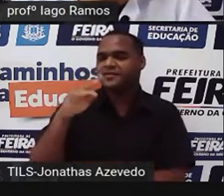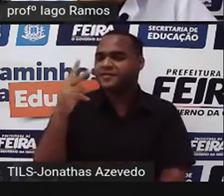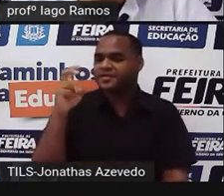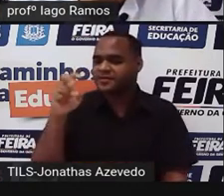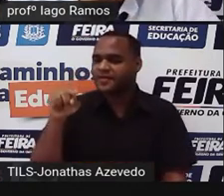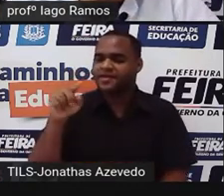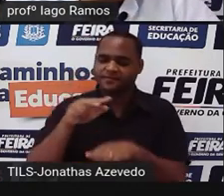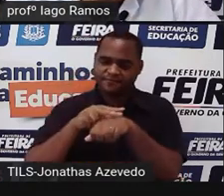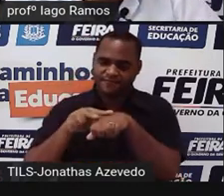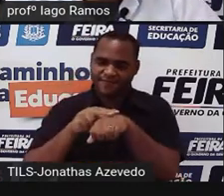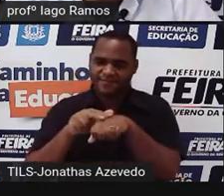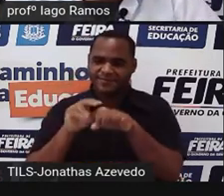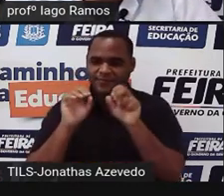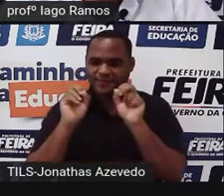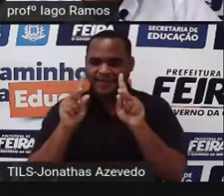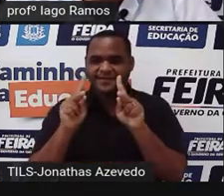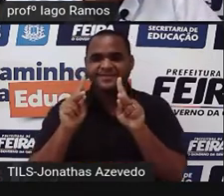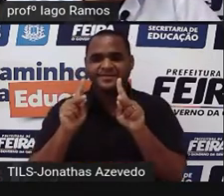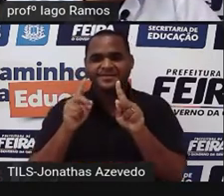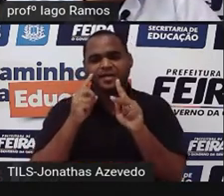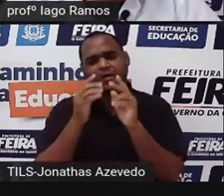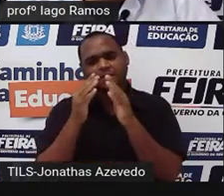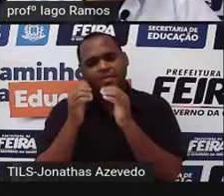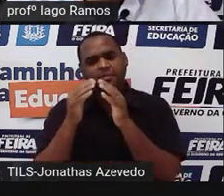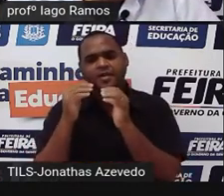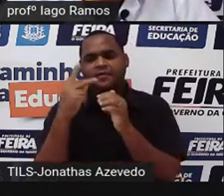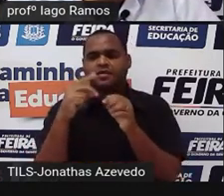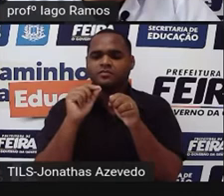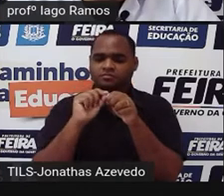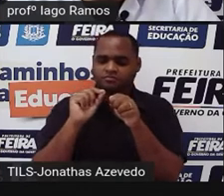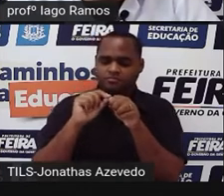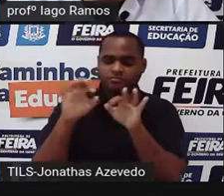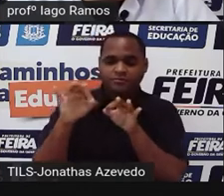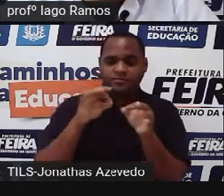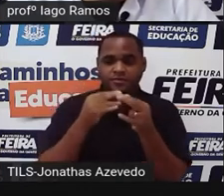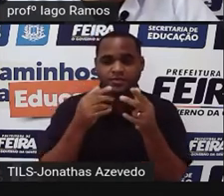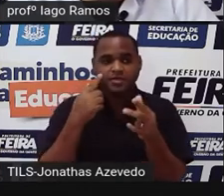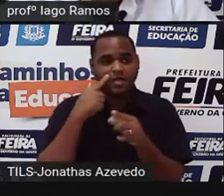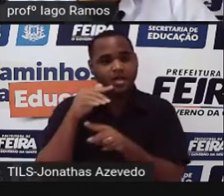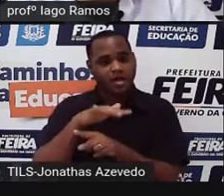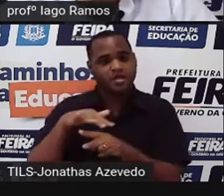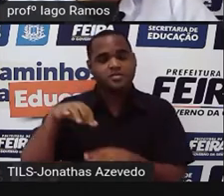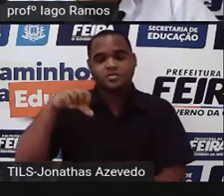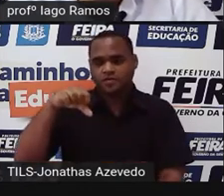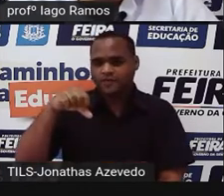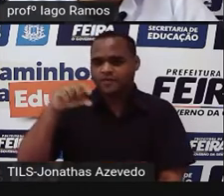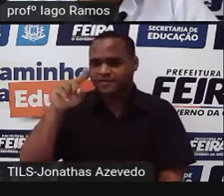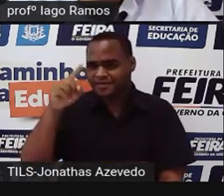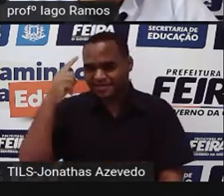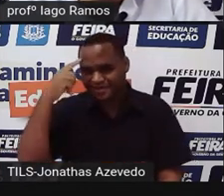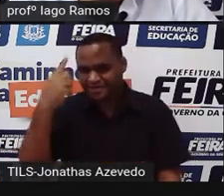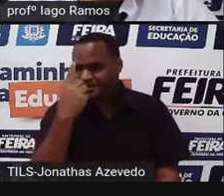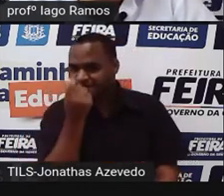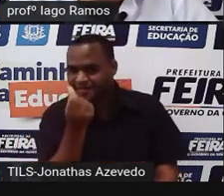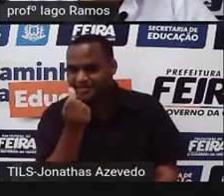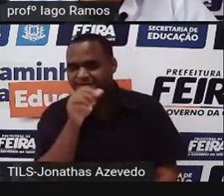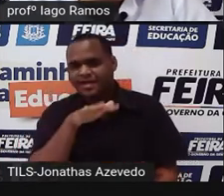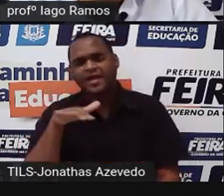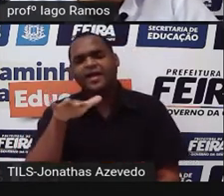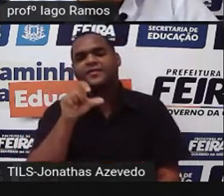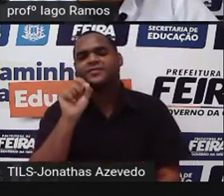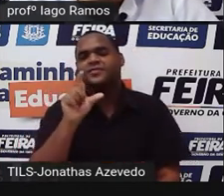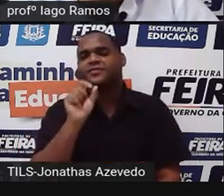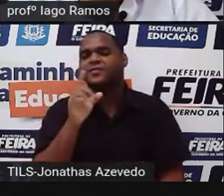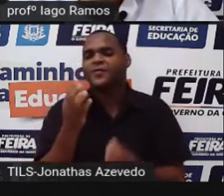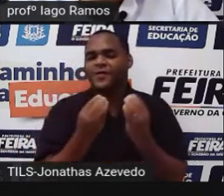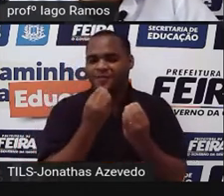o verde, tá? E aí eu pedi para juntar a área do rosa, que é 9, com a área do azul, que é 16. Então, o que é que eu vou